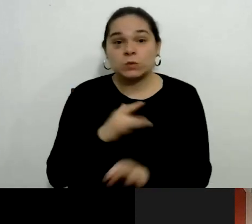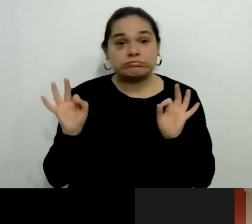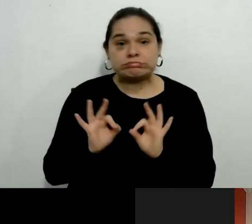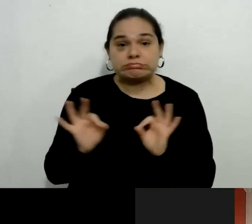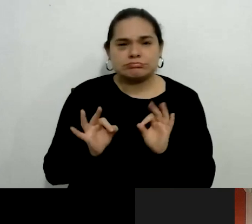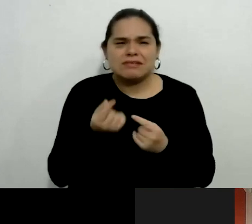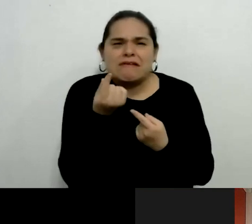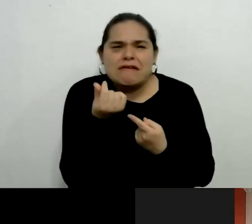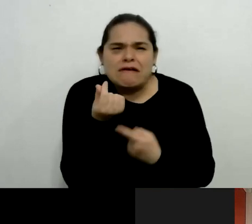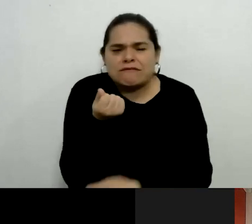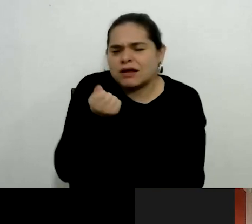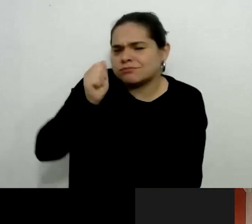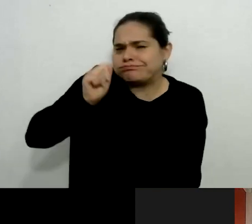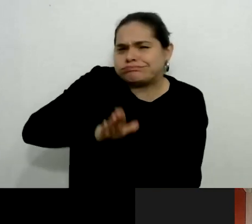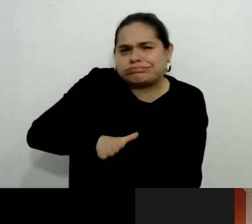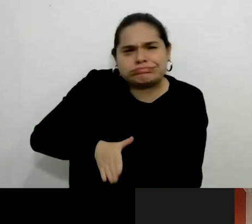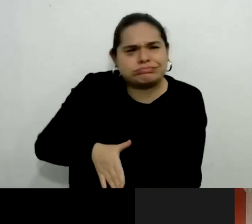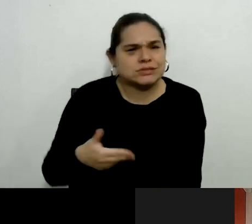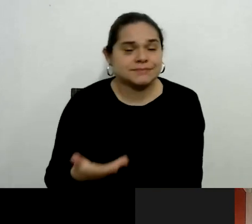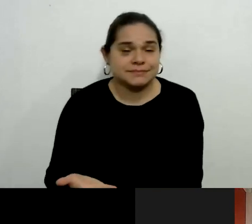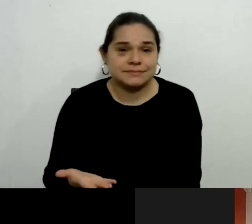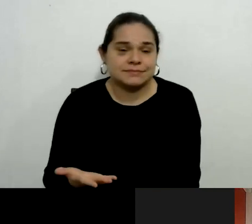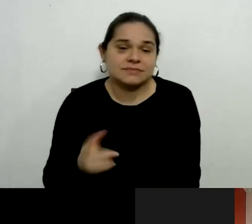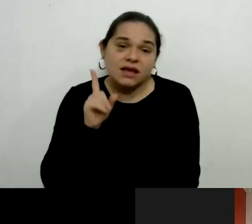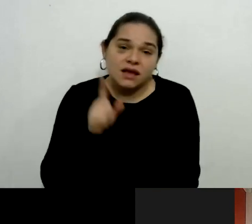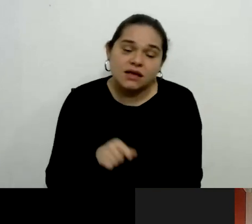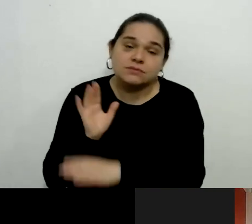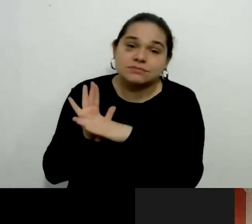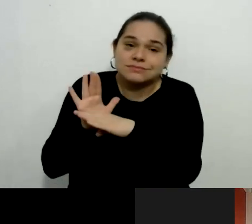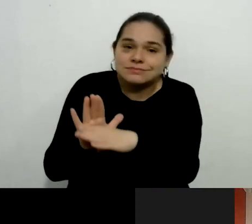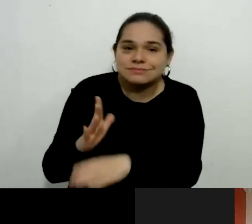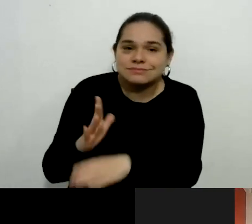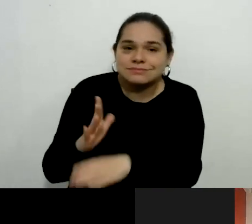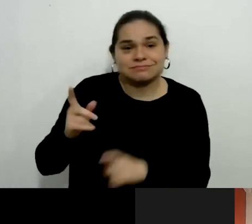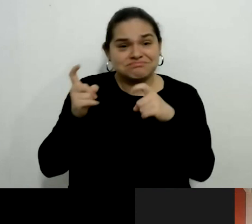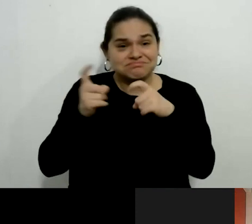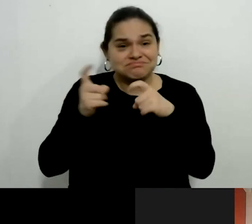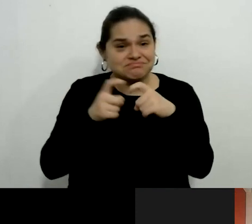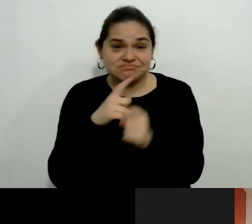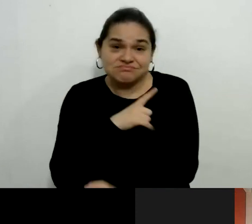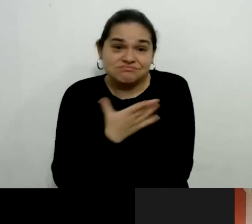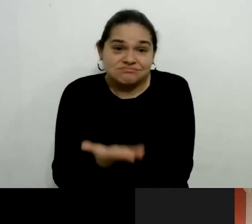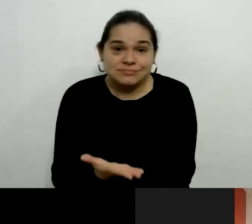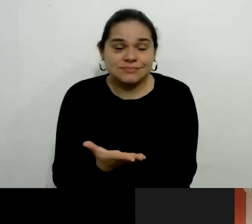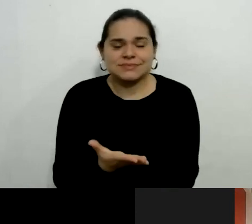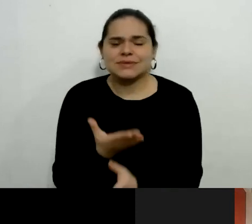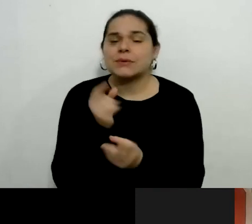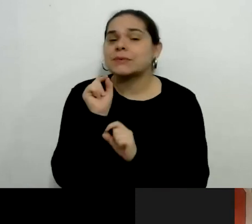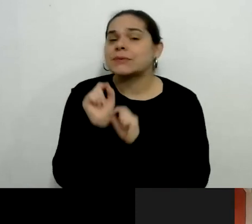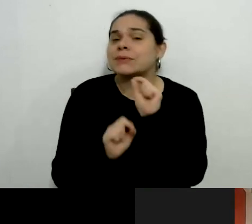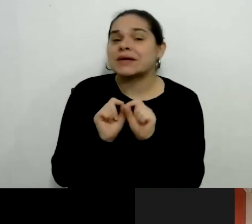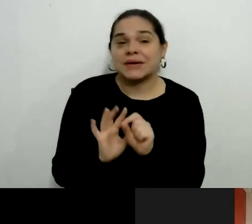praticamente irrisório esse plano de assistência médica. Então, o que acontece? Muitas vezes